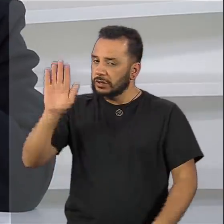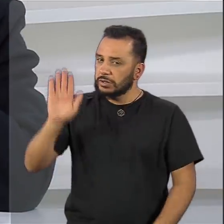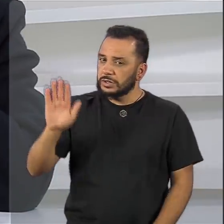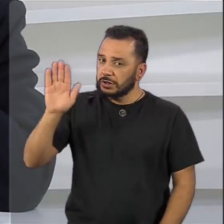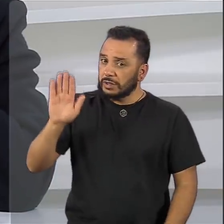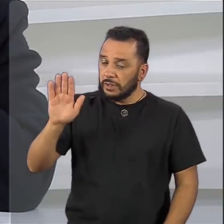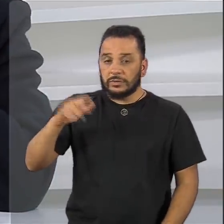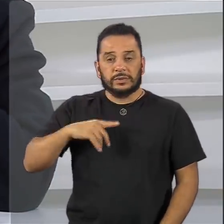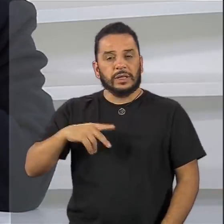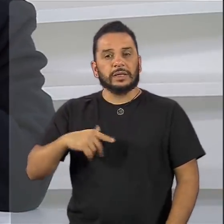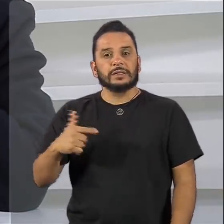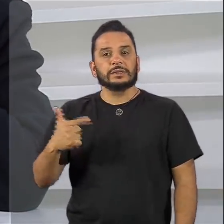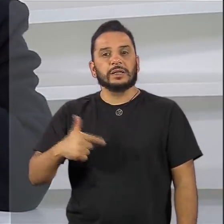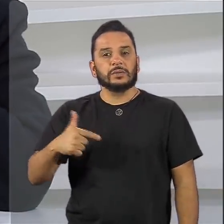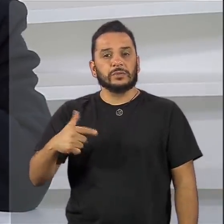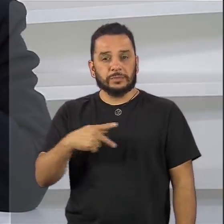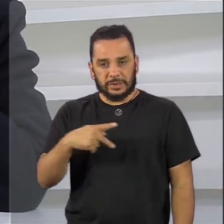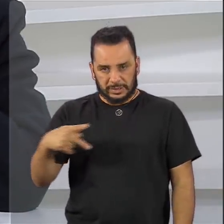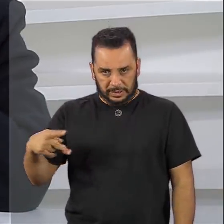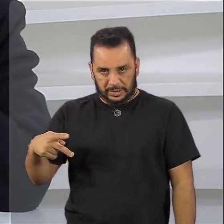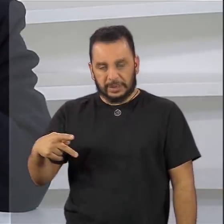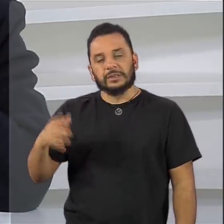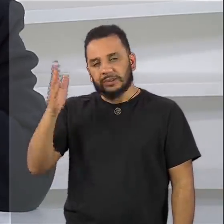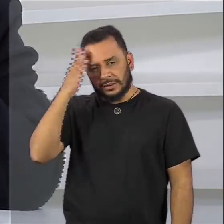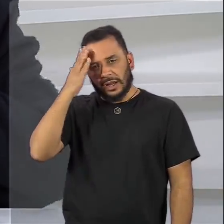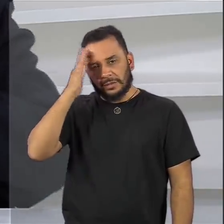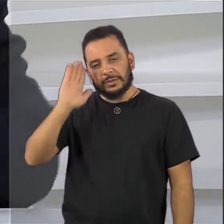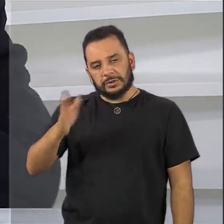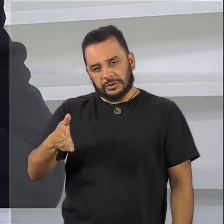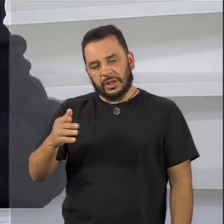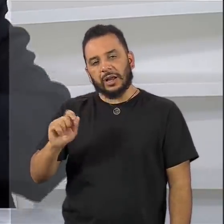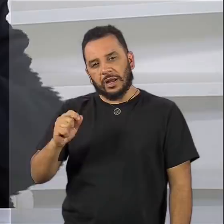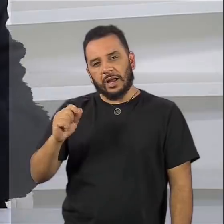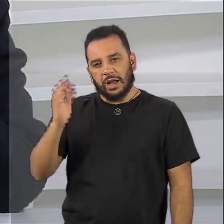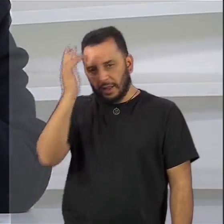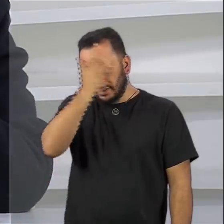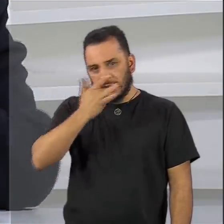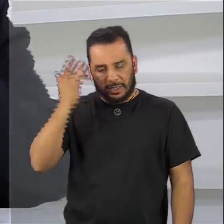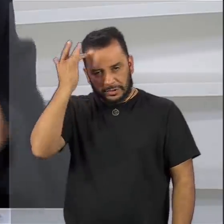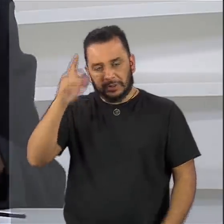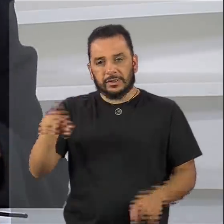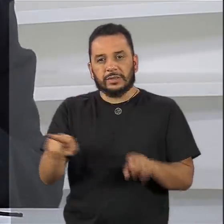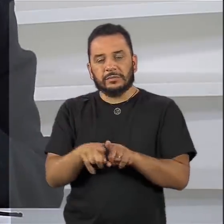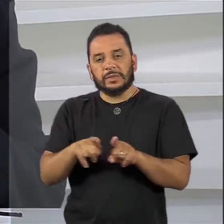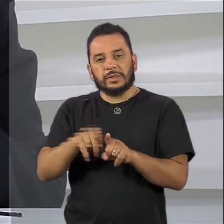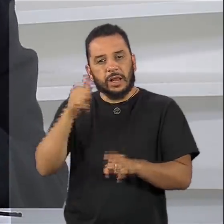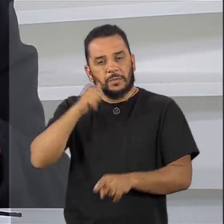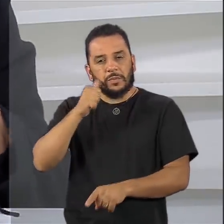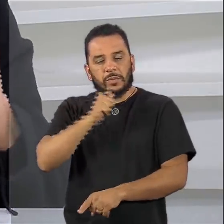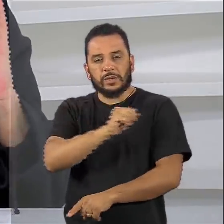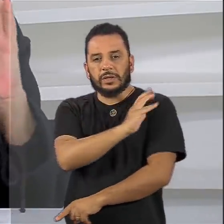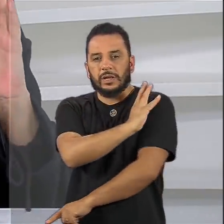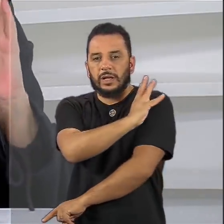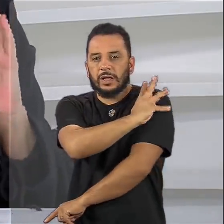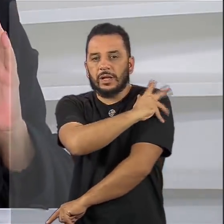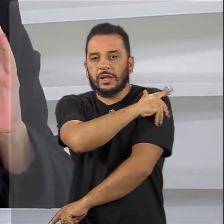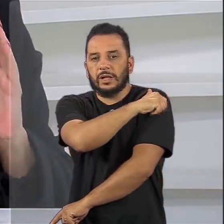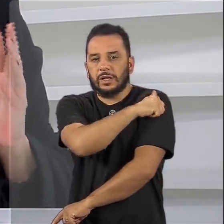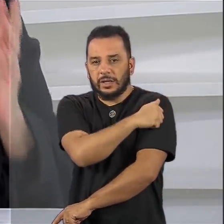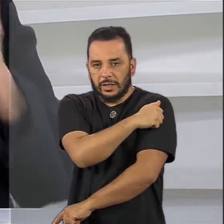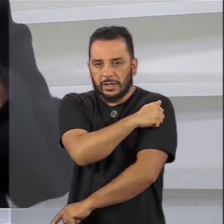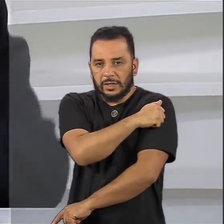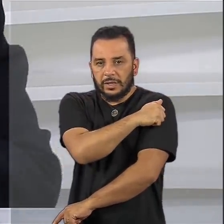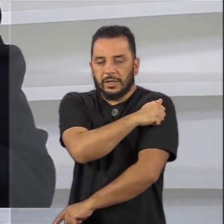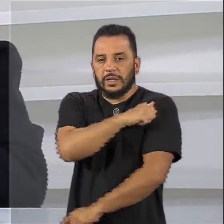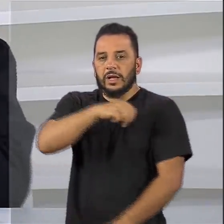a vice, que todo mundo sabe que é o candidato, e você tem a Manuela Dávila, que ficou no limbo, porque a Manuela Dávila